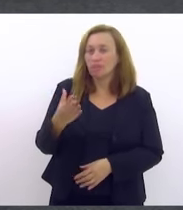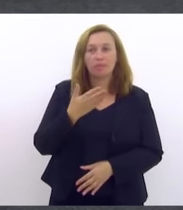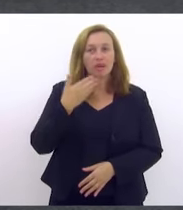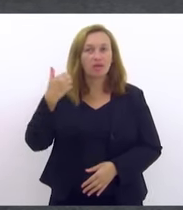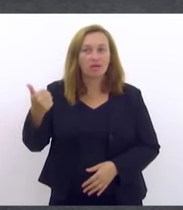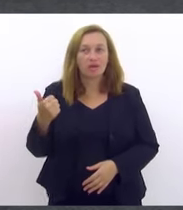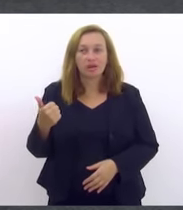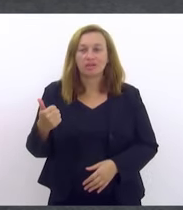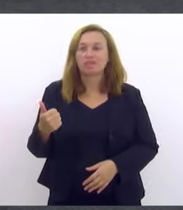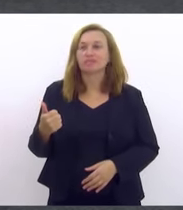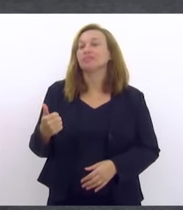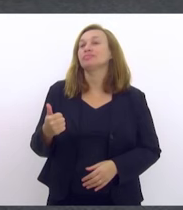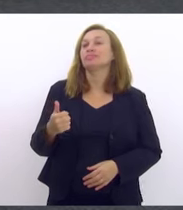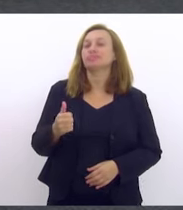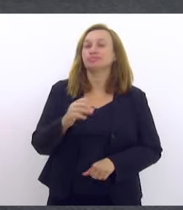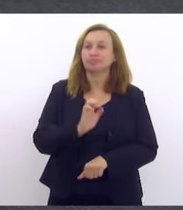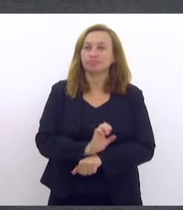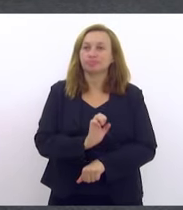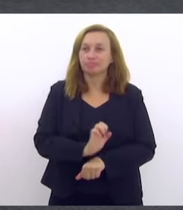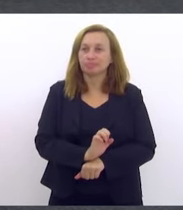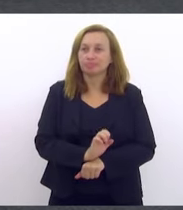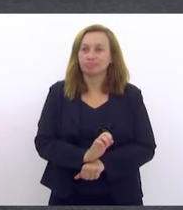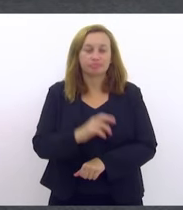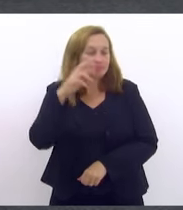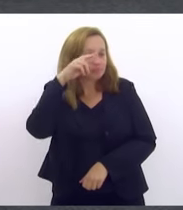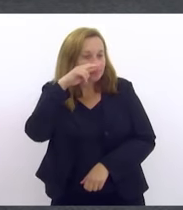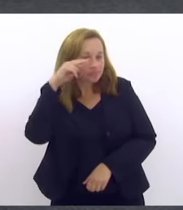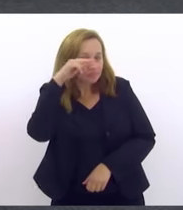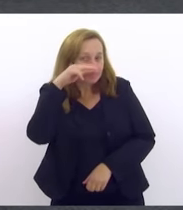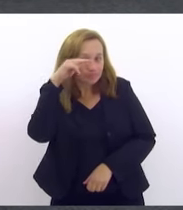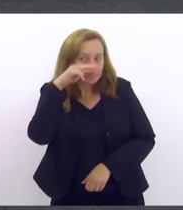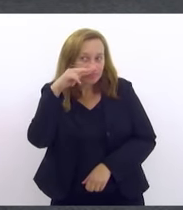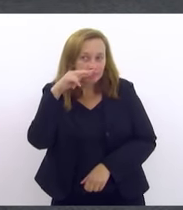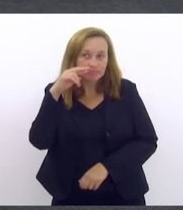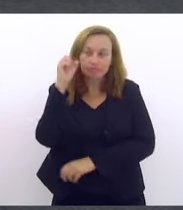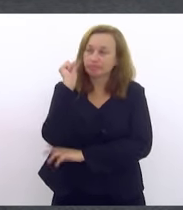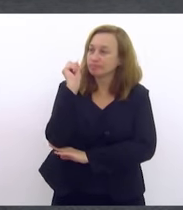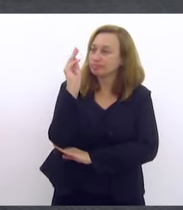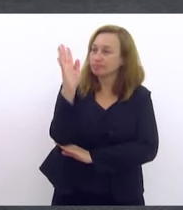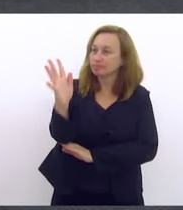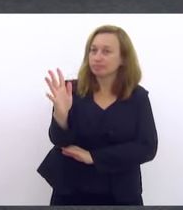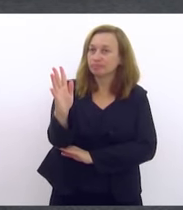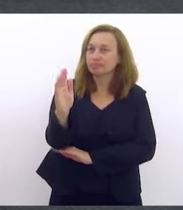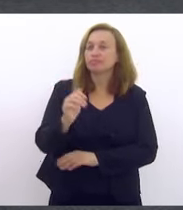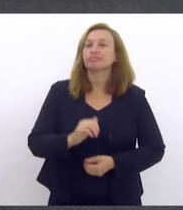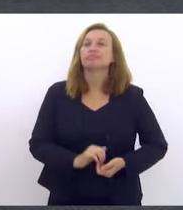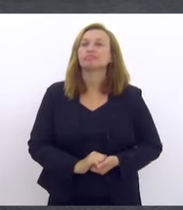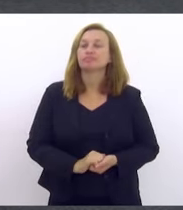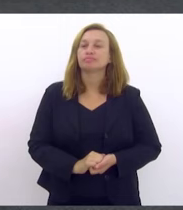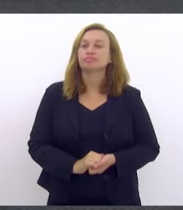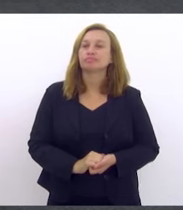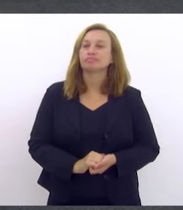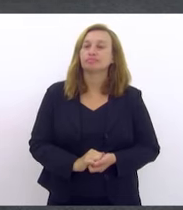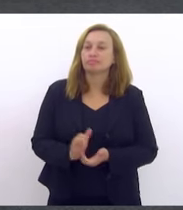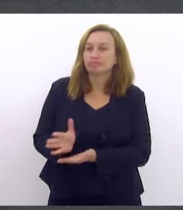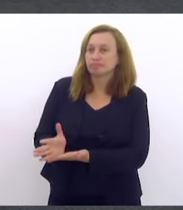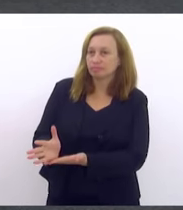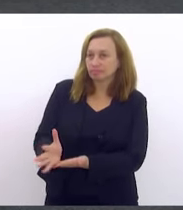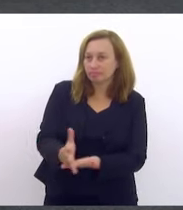desempenho do Estado, quer seja na fiscalização ambiental, quer seja na